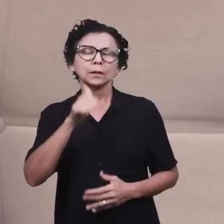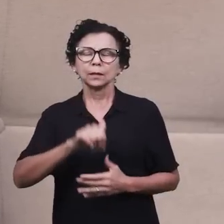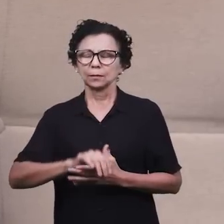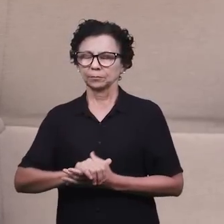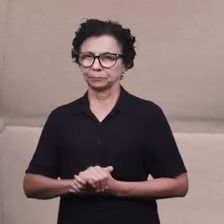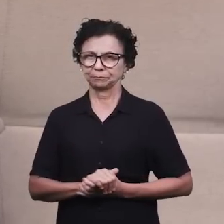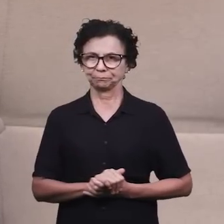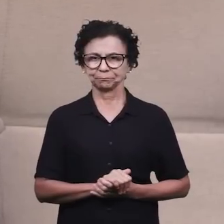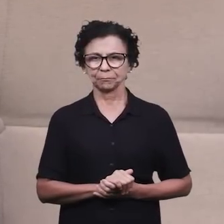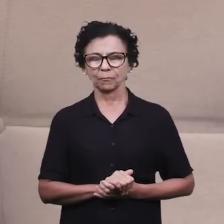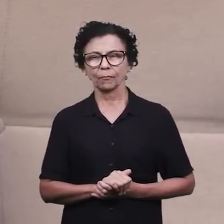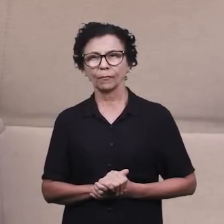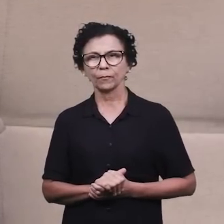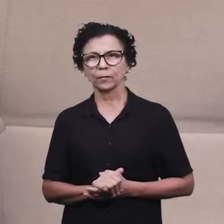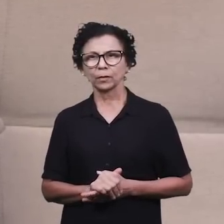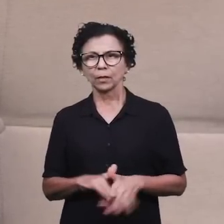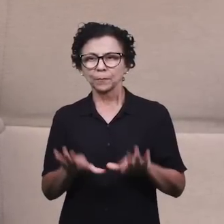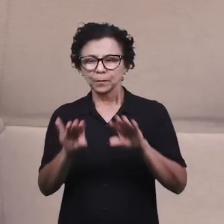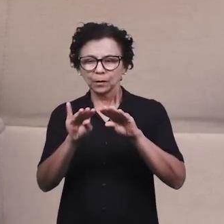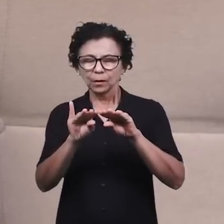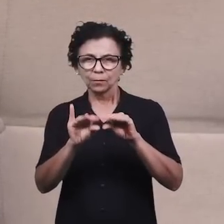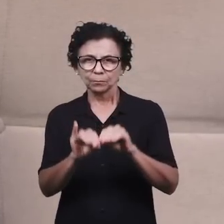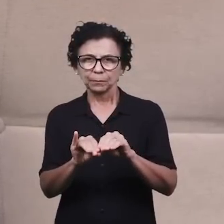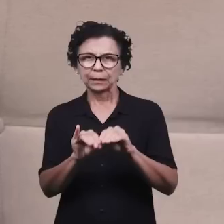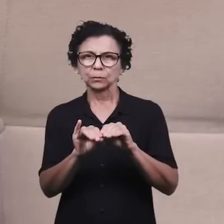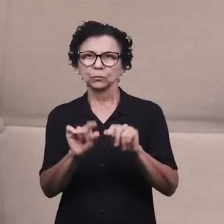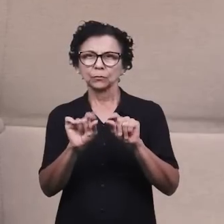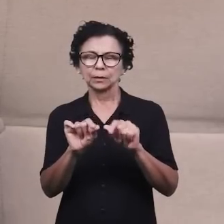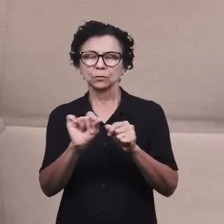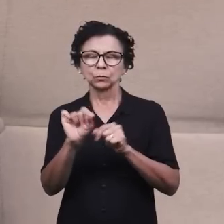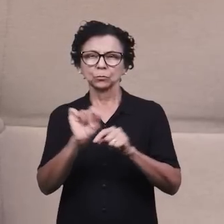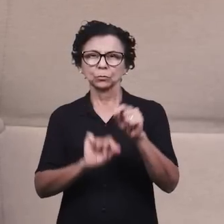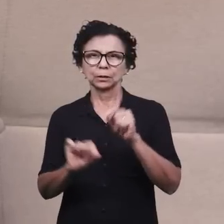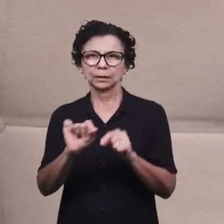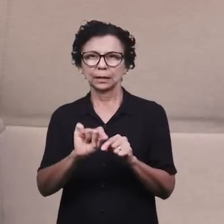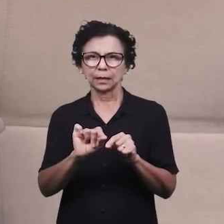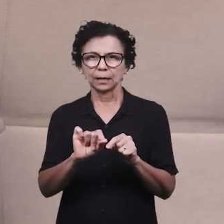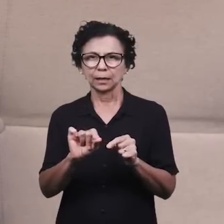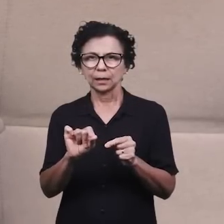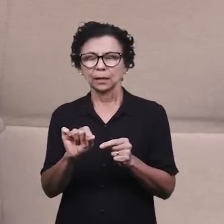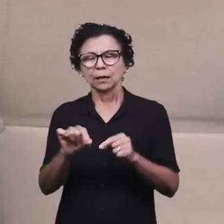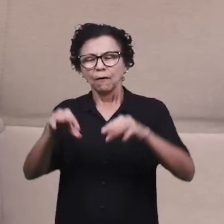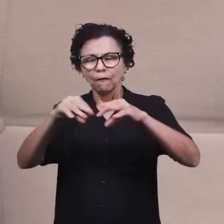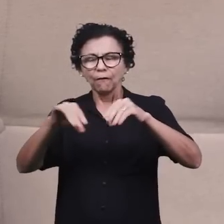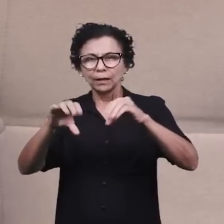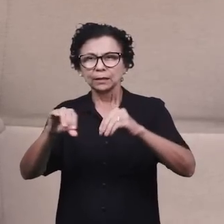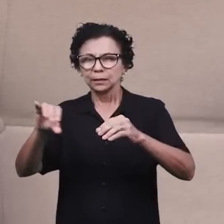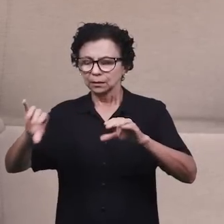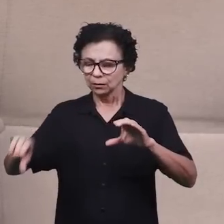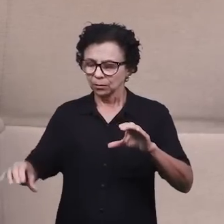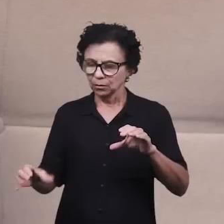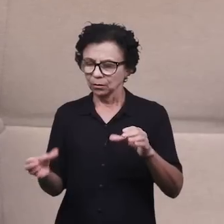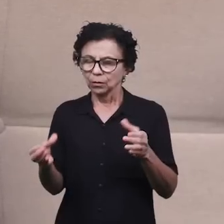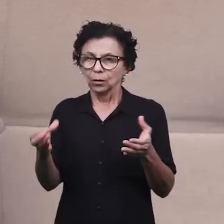texto fala que, o Senhor Jesus falando do reino dos céus, que uma mulher,